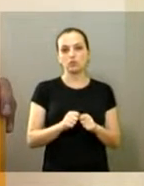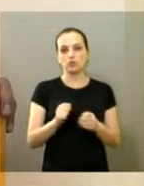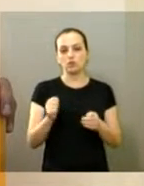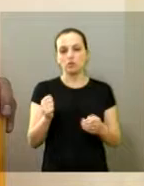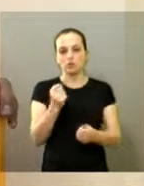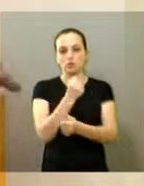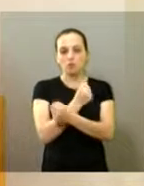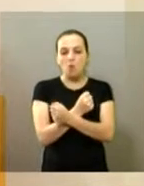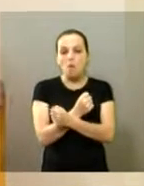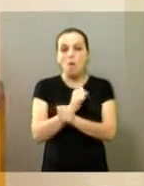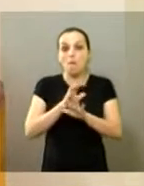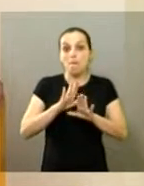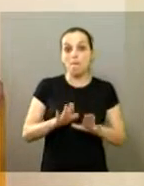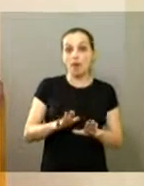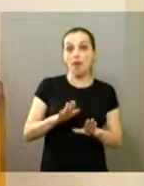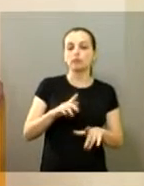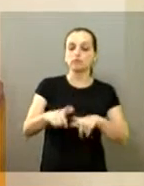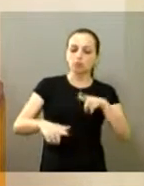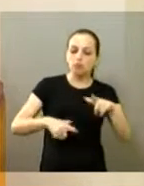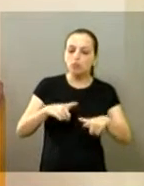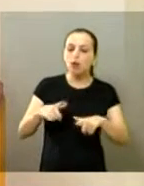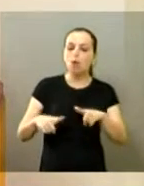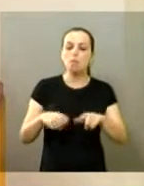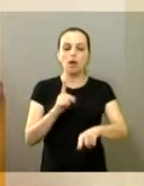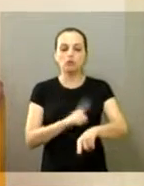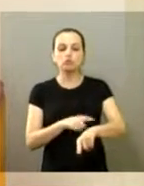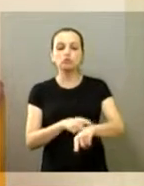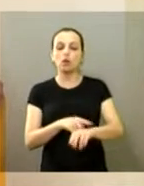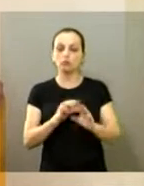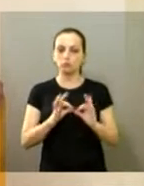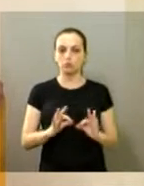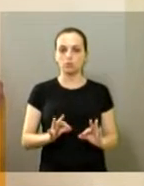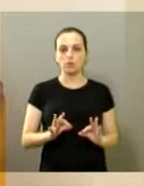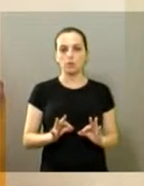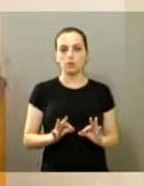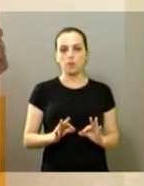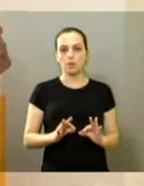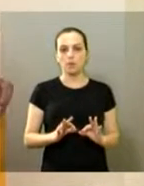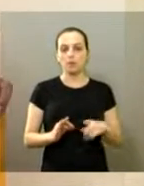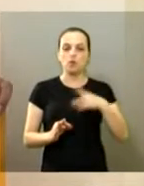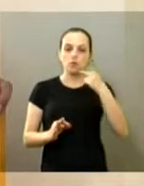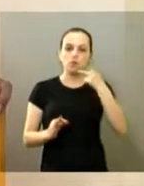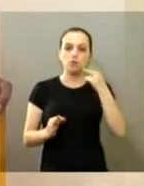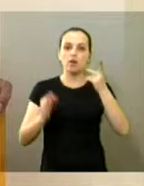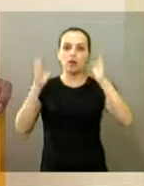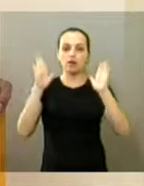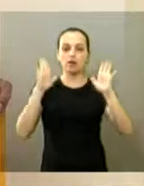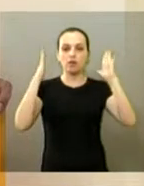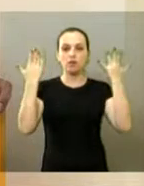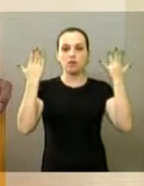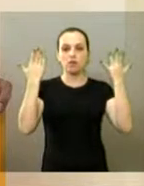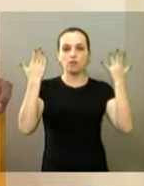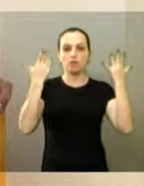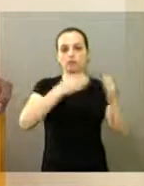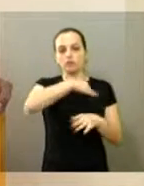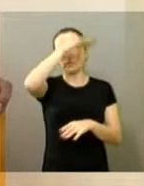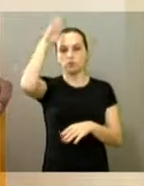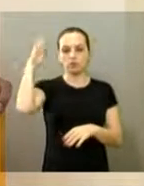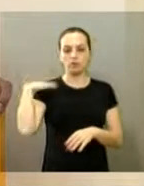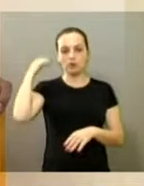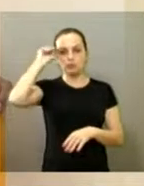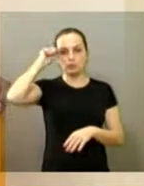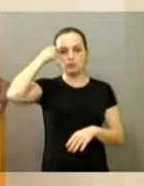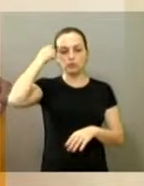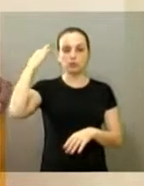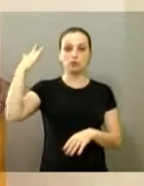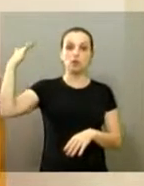cumpram as horas determinadas. E, como eu disse que a festa da Aparecida foi um sucesso, né?